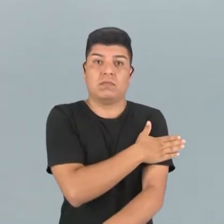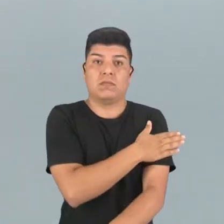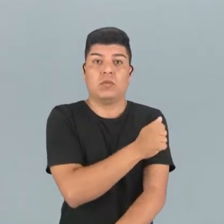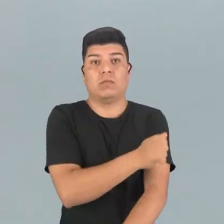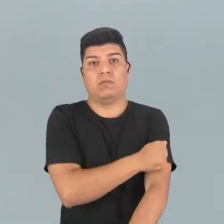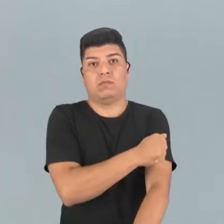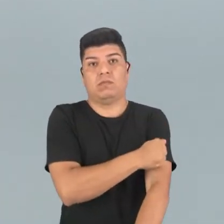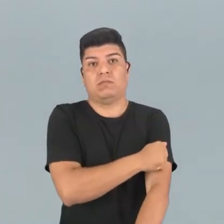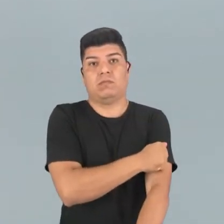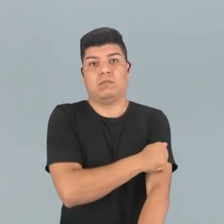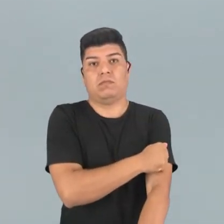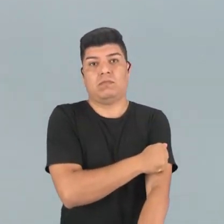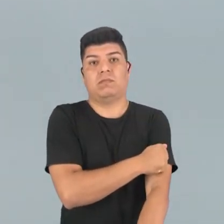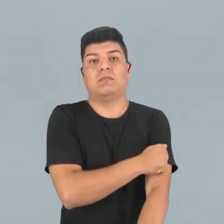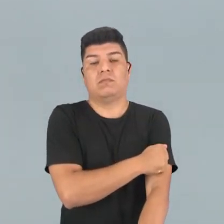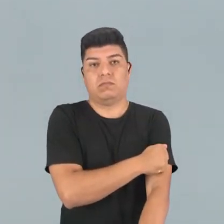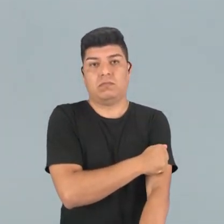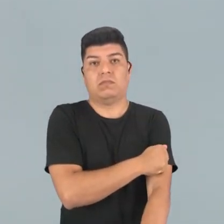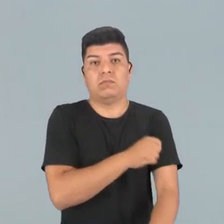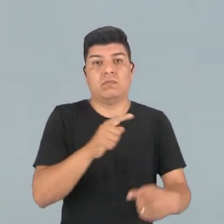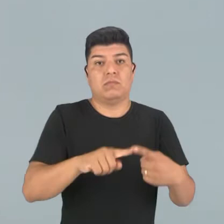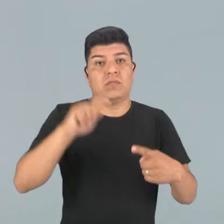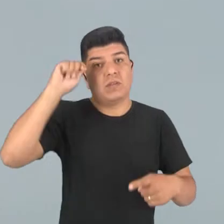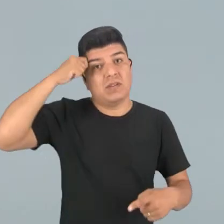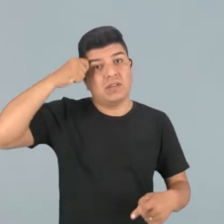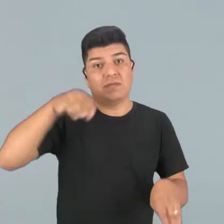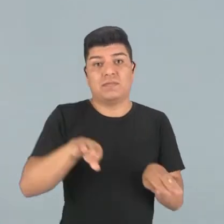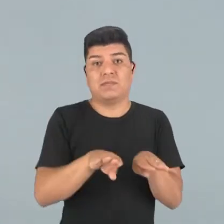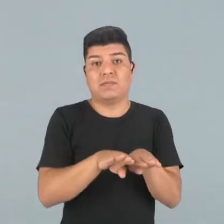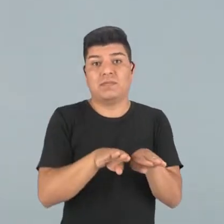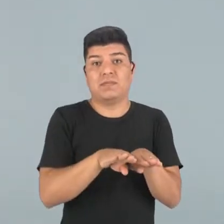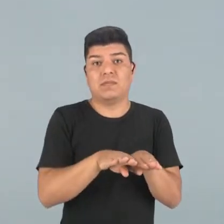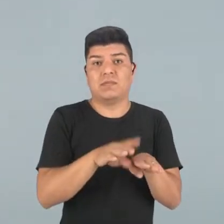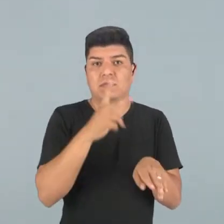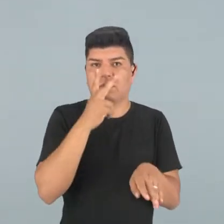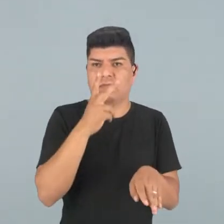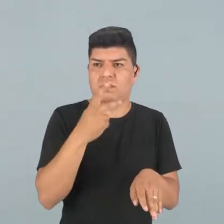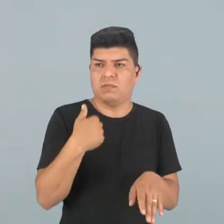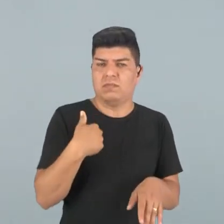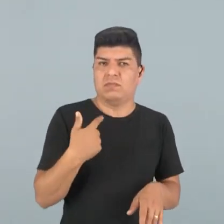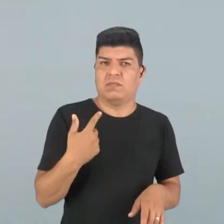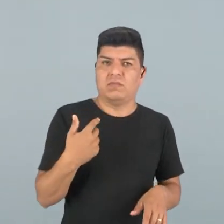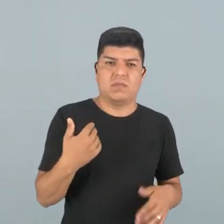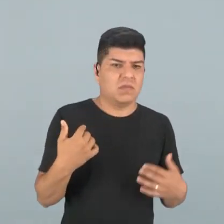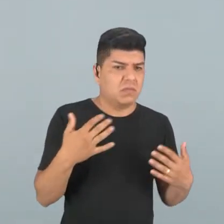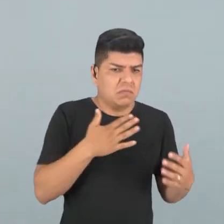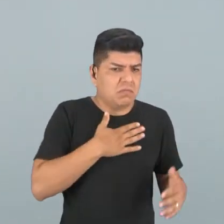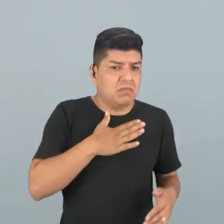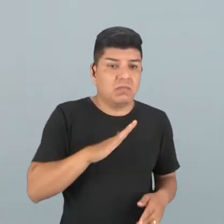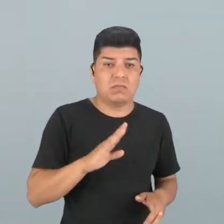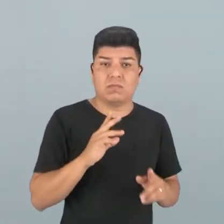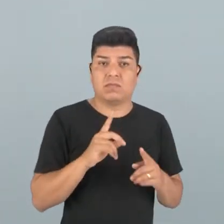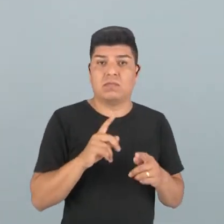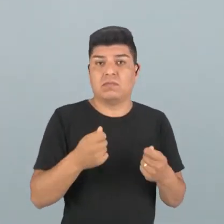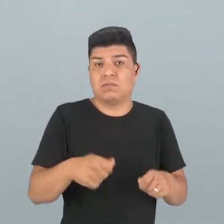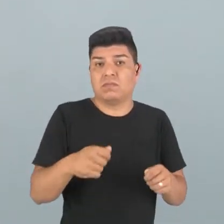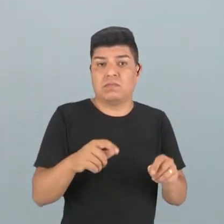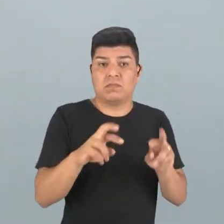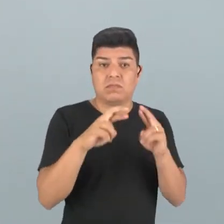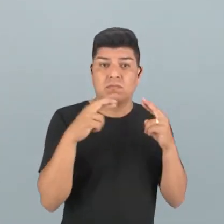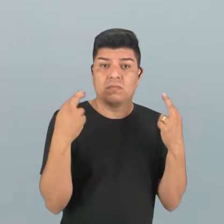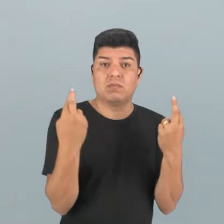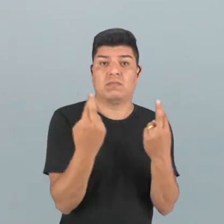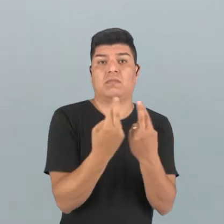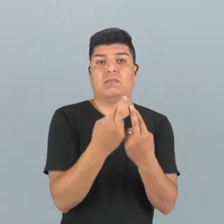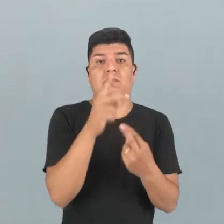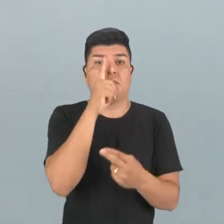aluno que tinha, né, que era negro. E foi uma situação assim muito desagradável, eu tive que me reunir com os